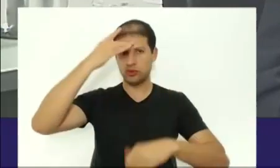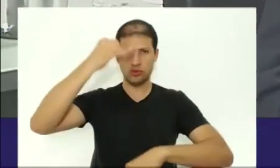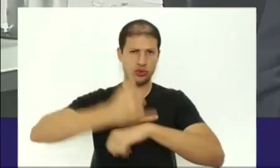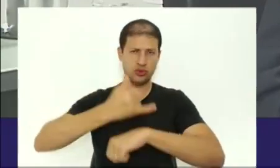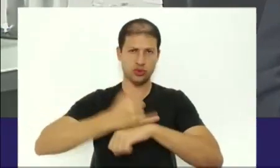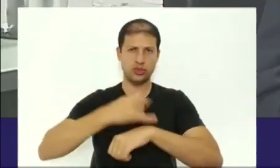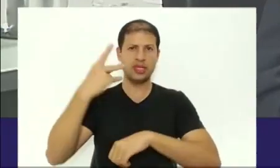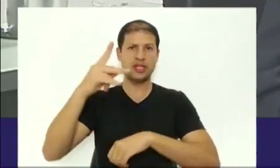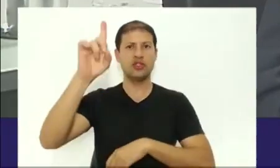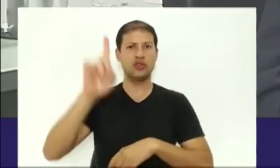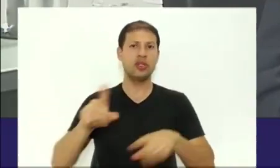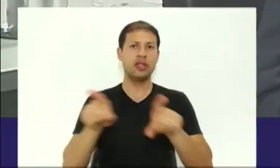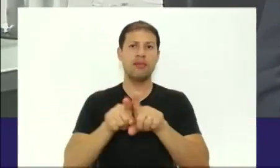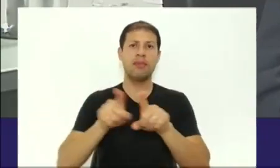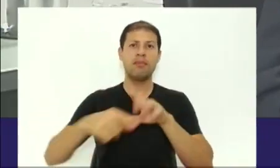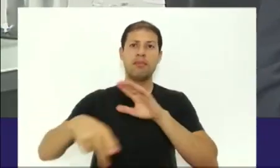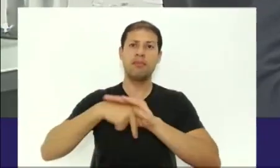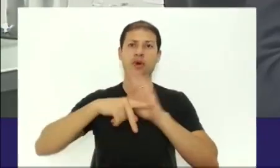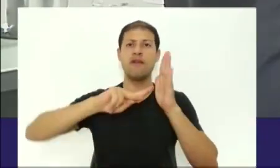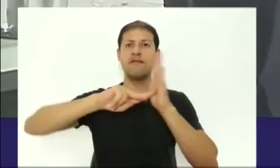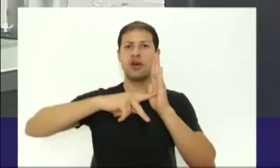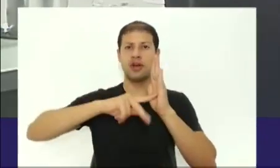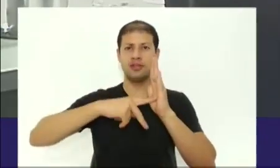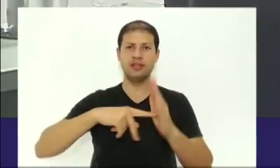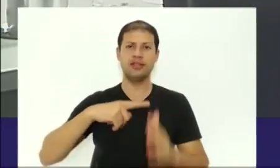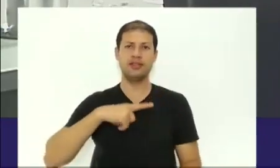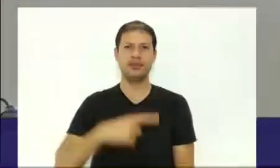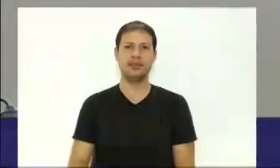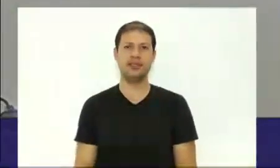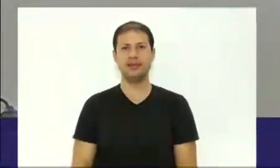do próprio advogado, tá bom? Obrigado.